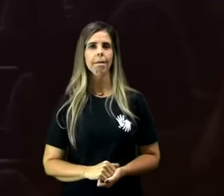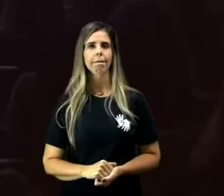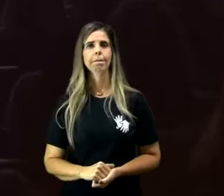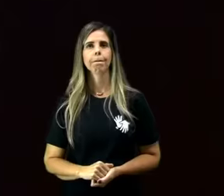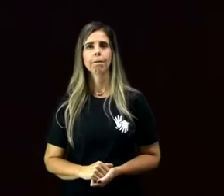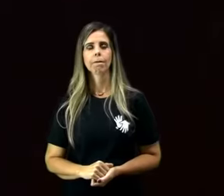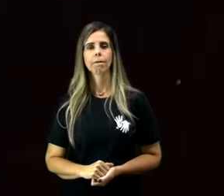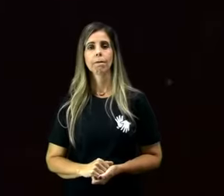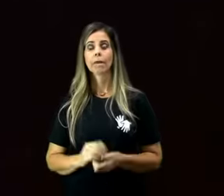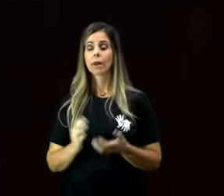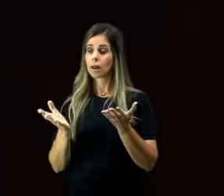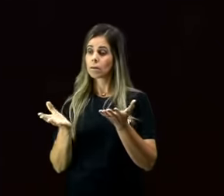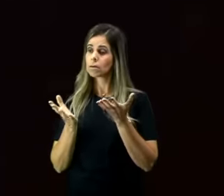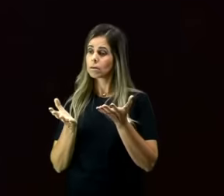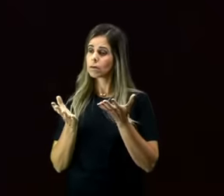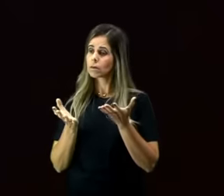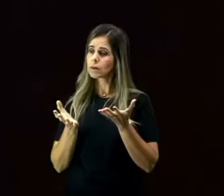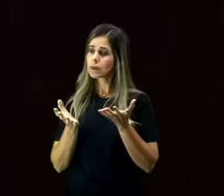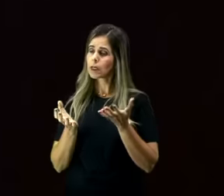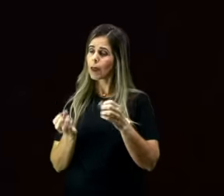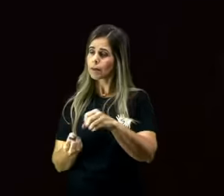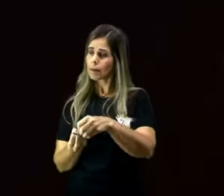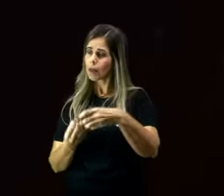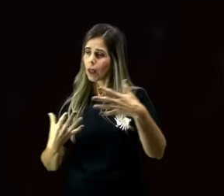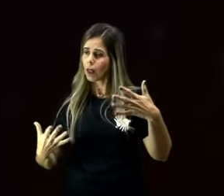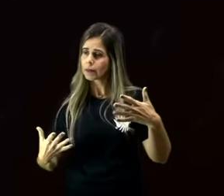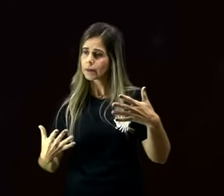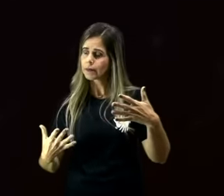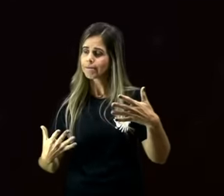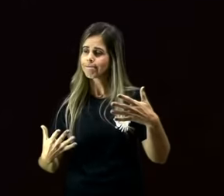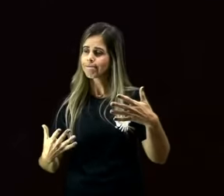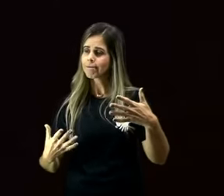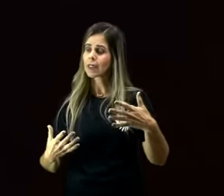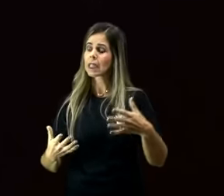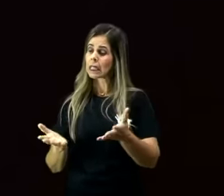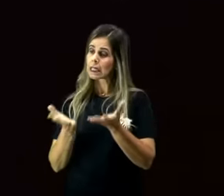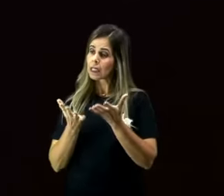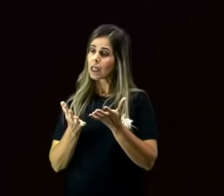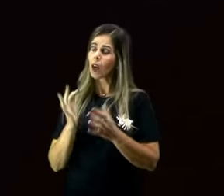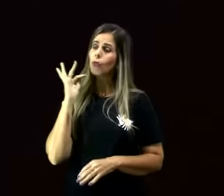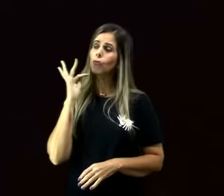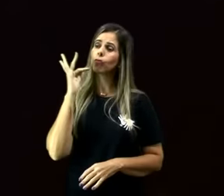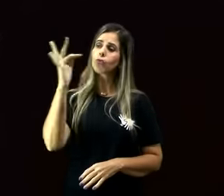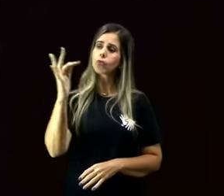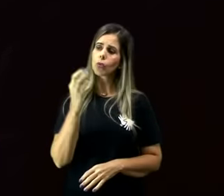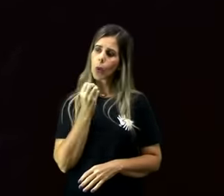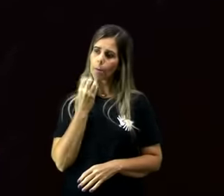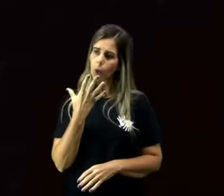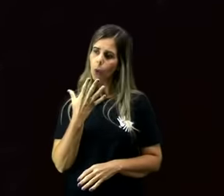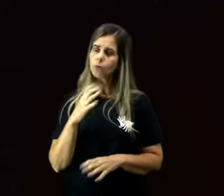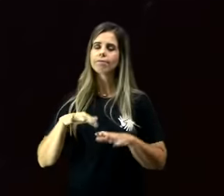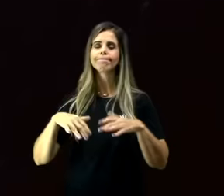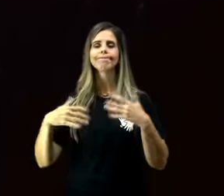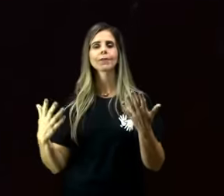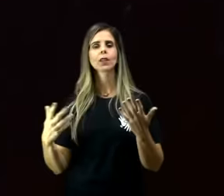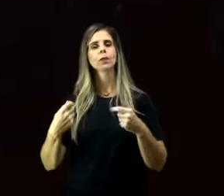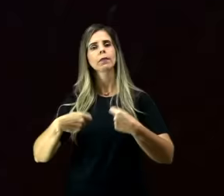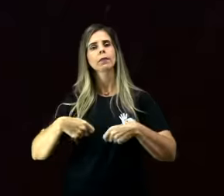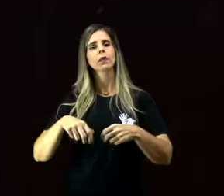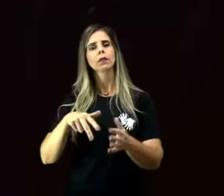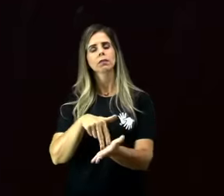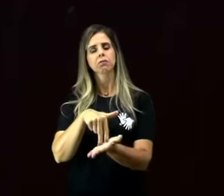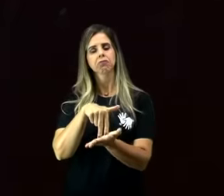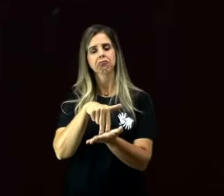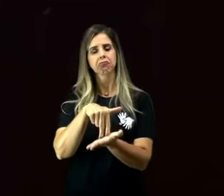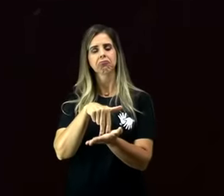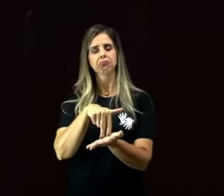Quer direção? Se posicione. Eis-me aqui, Senhor. Vamos embora. O que o Senhor quer fazer? Estou aqui, não